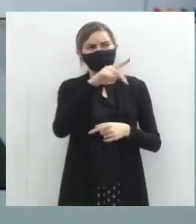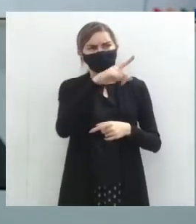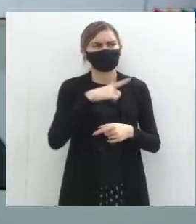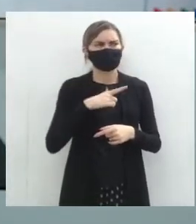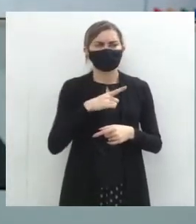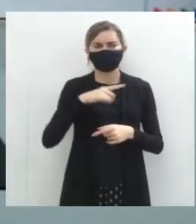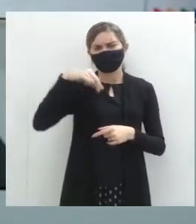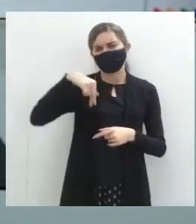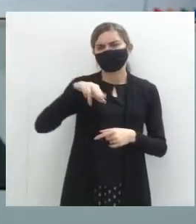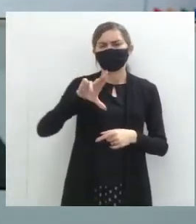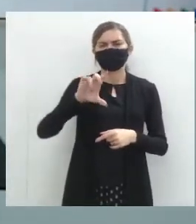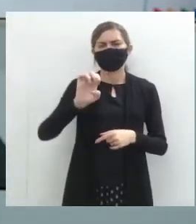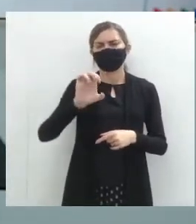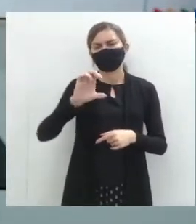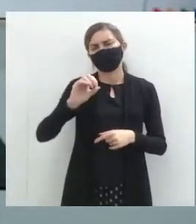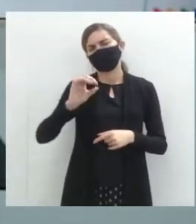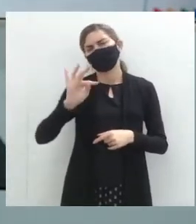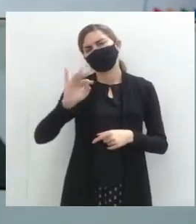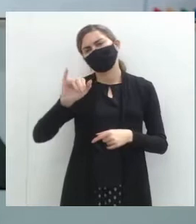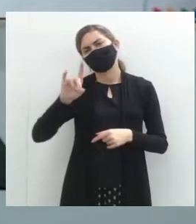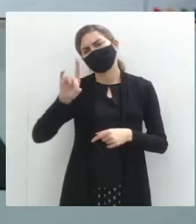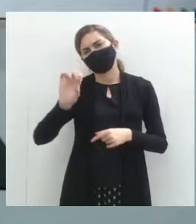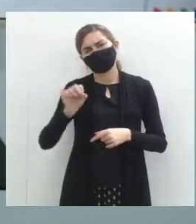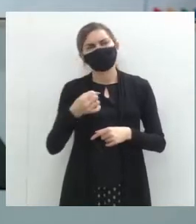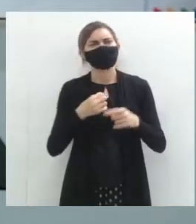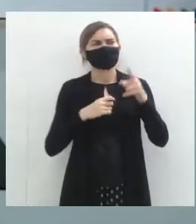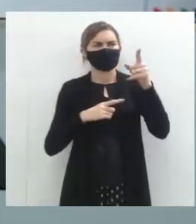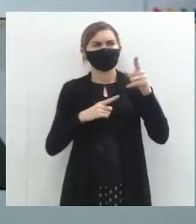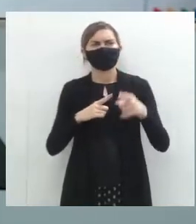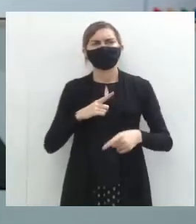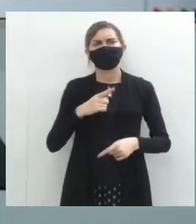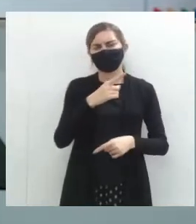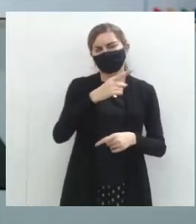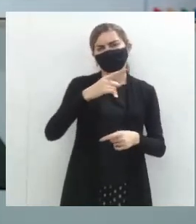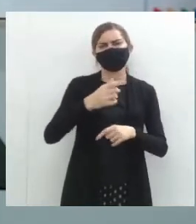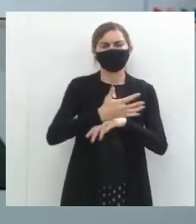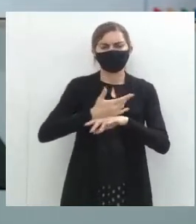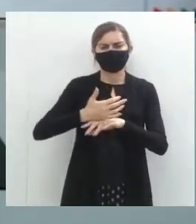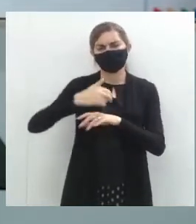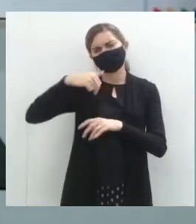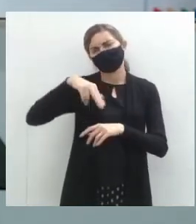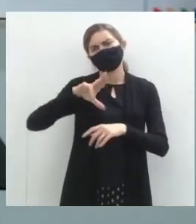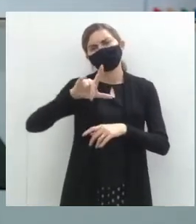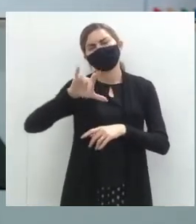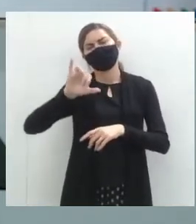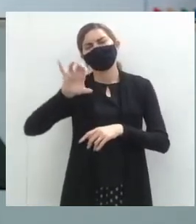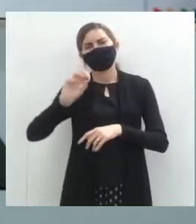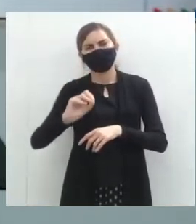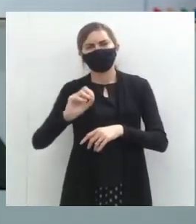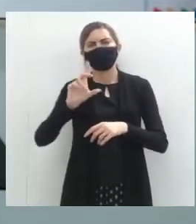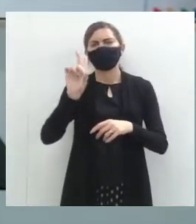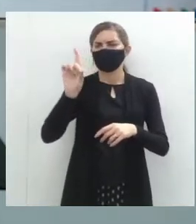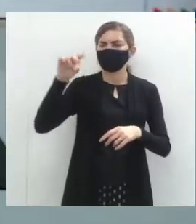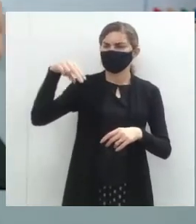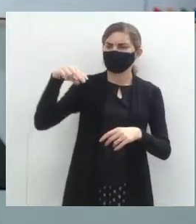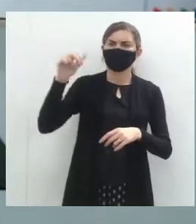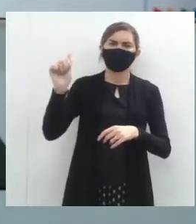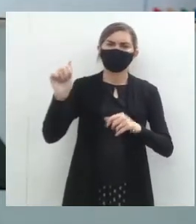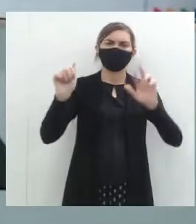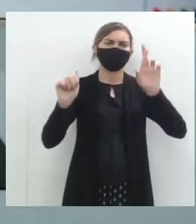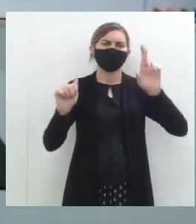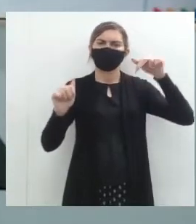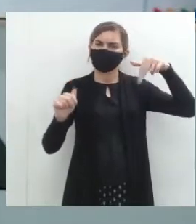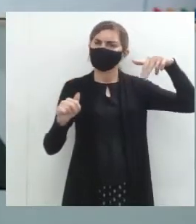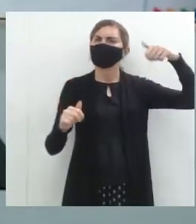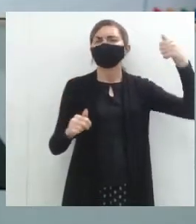tem nucleotídeo. Se você tem nucleotídeo, você tem ácido nucleico, ou seja, você tem DNA e tem RNA.